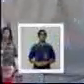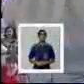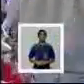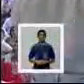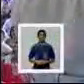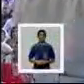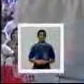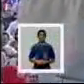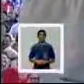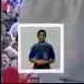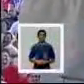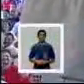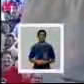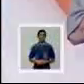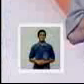um ovo frito.